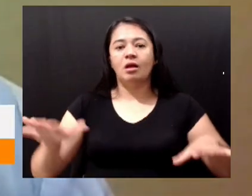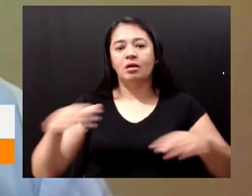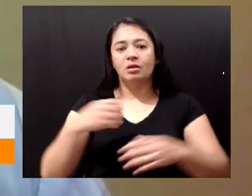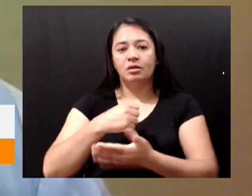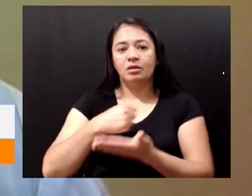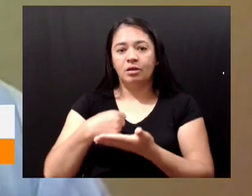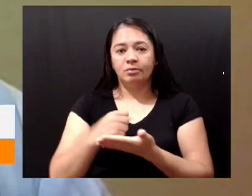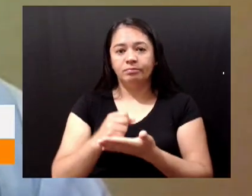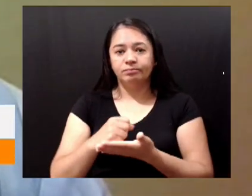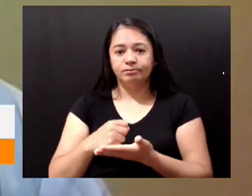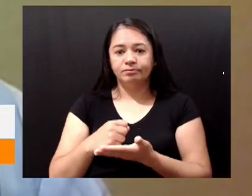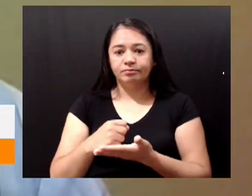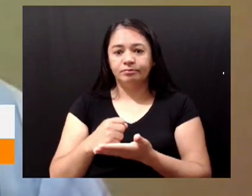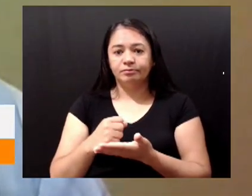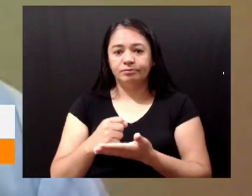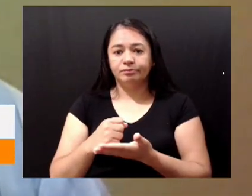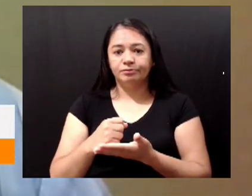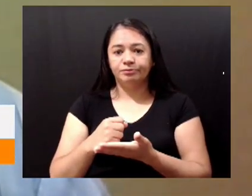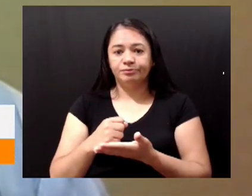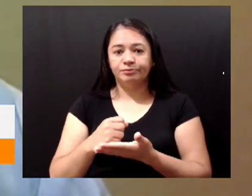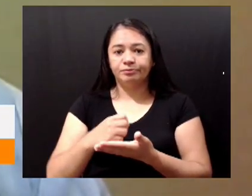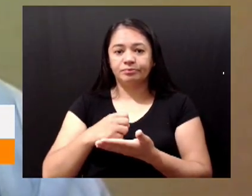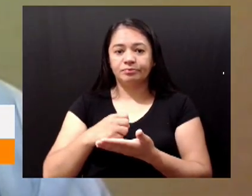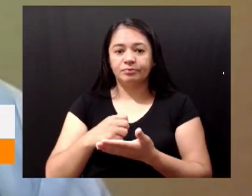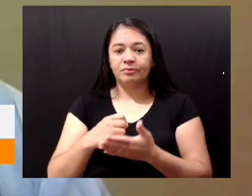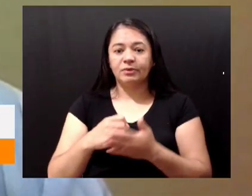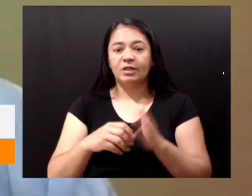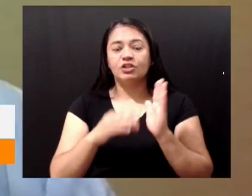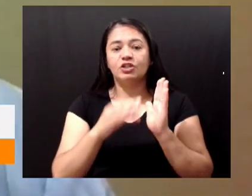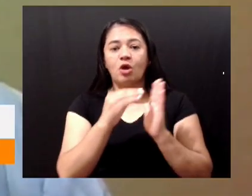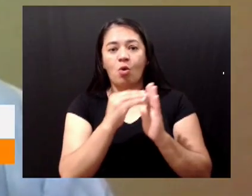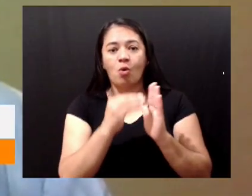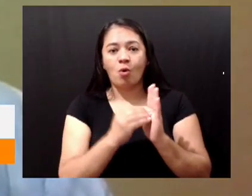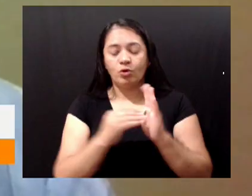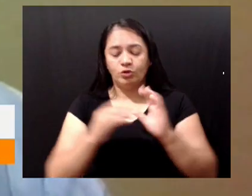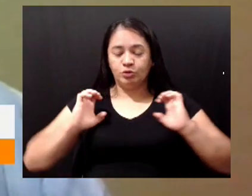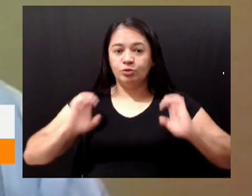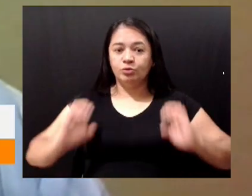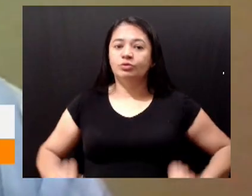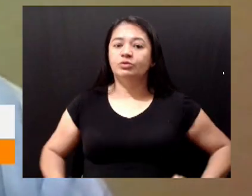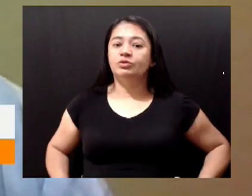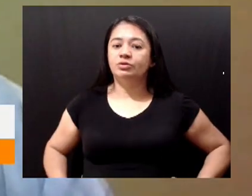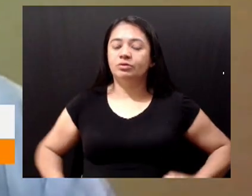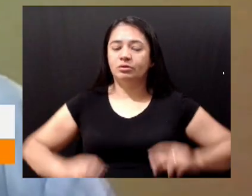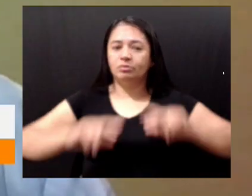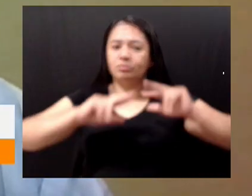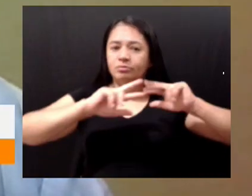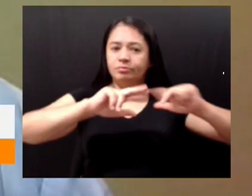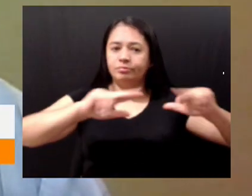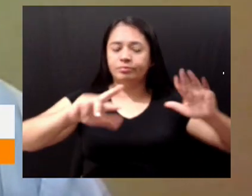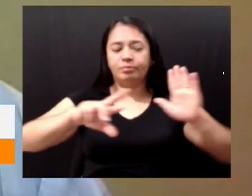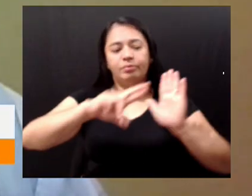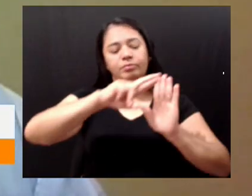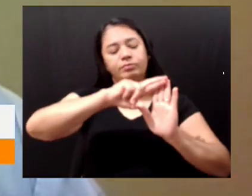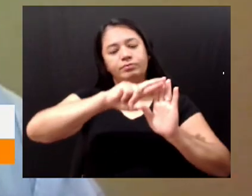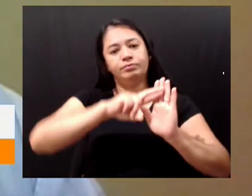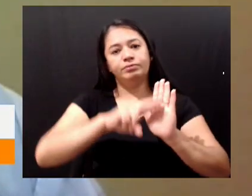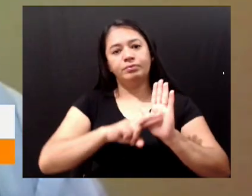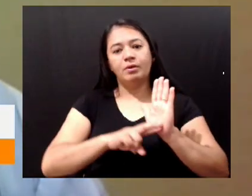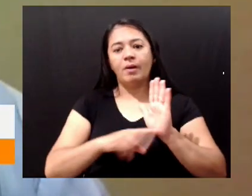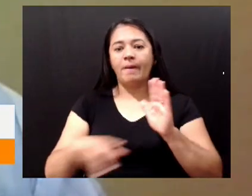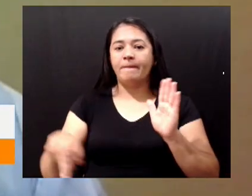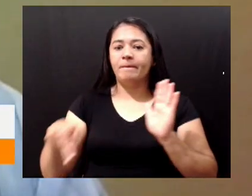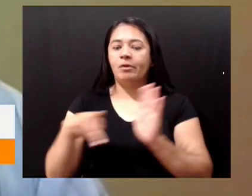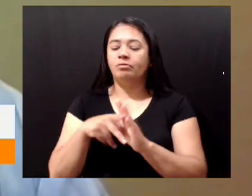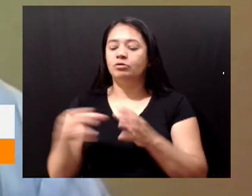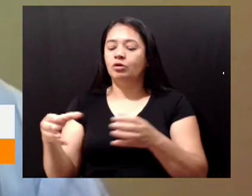Eram sujeitos a um código de ética e diversas normativas do Conselho Federal de Farmácia que impõem